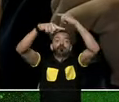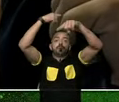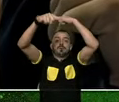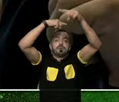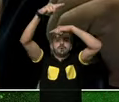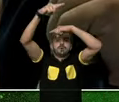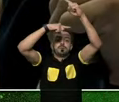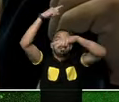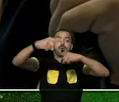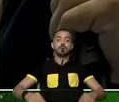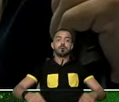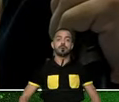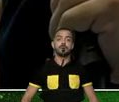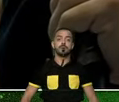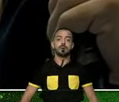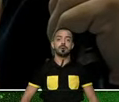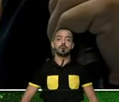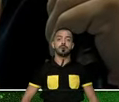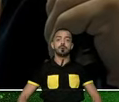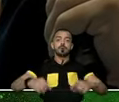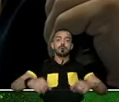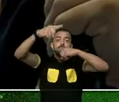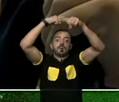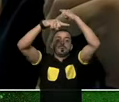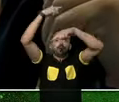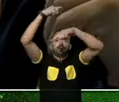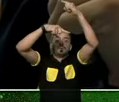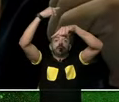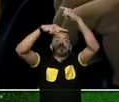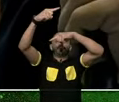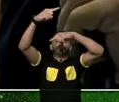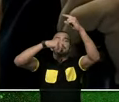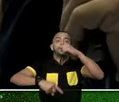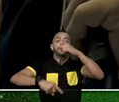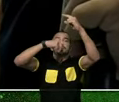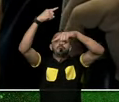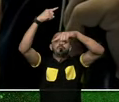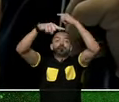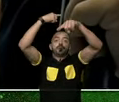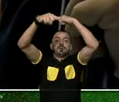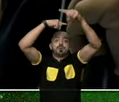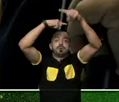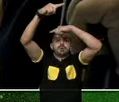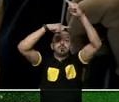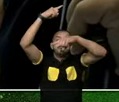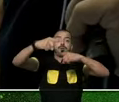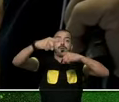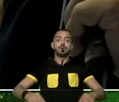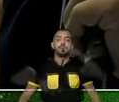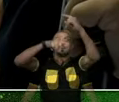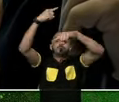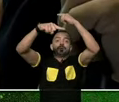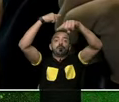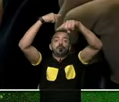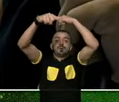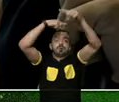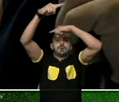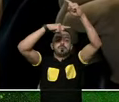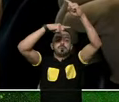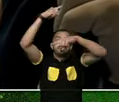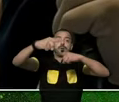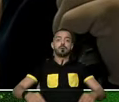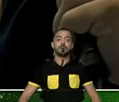milito tá fazendo agora é uma coisa que deveria ter feito quando saiu o Igor Gomes a recomposição na marcação no meio-campo era para entrar com o